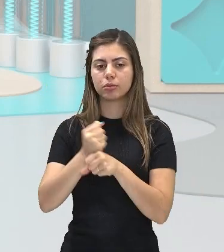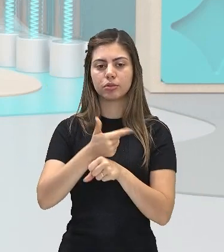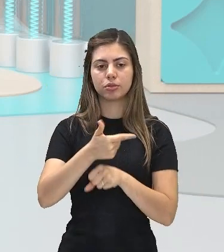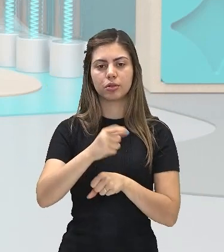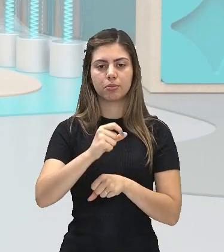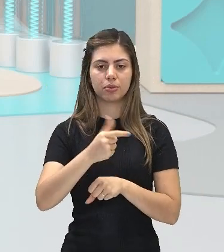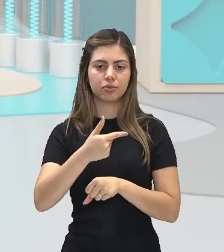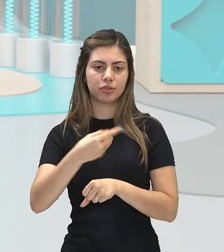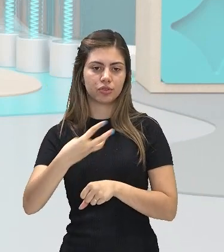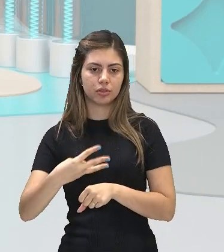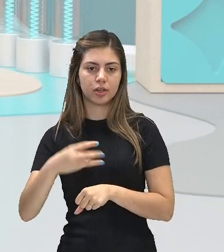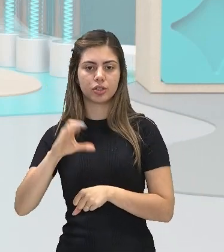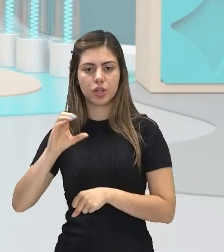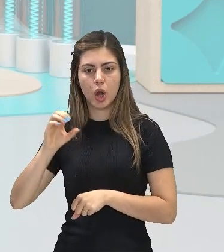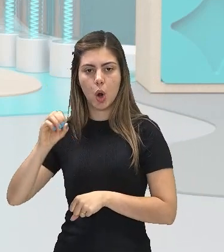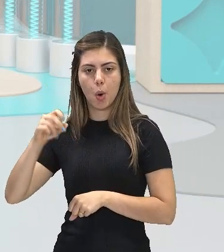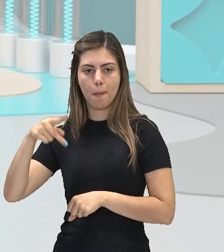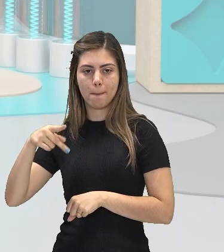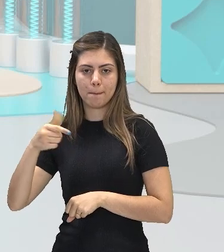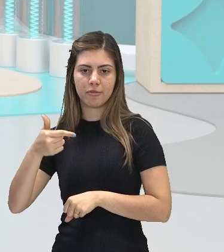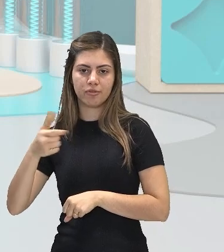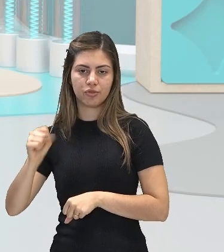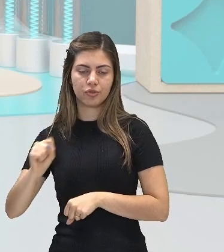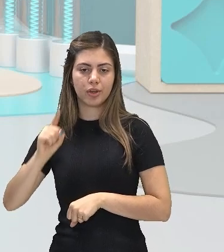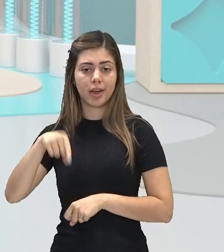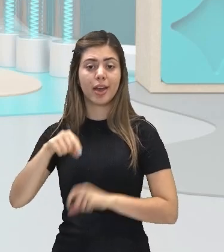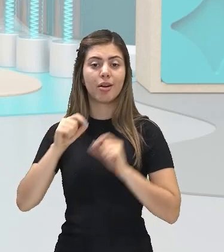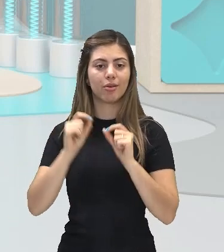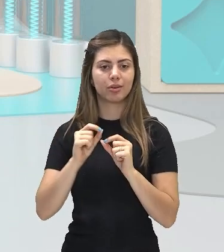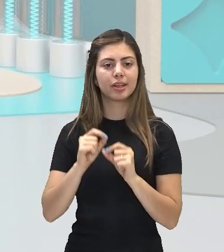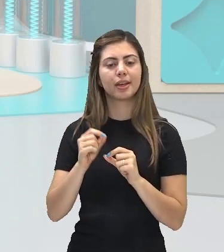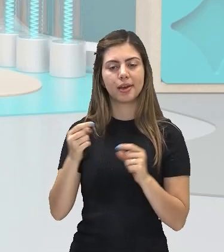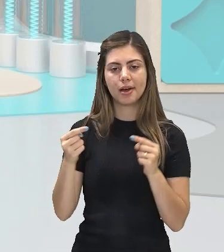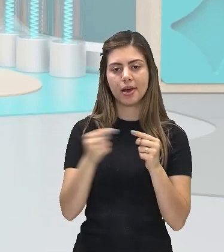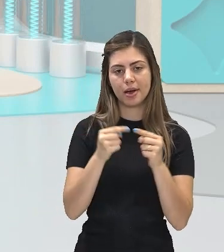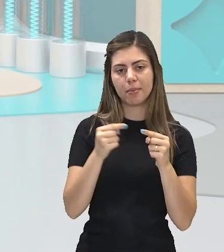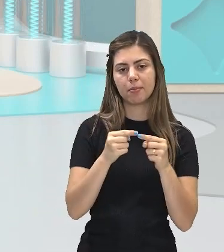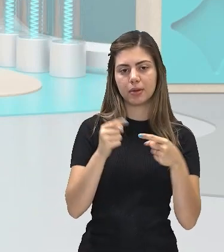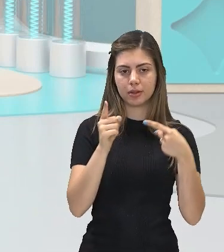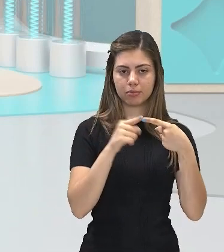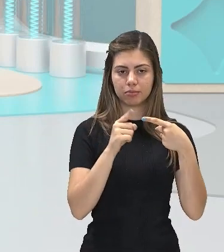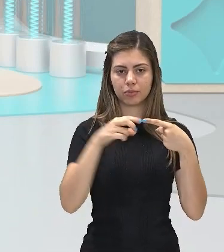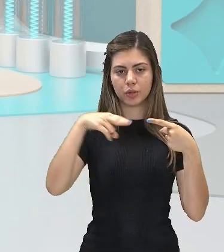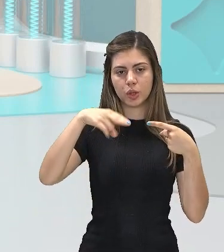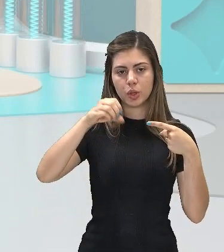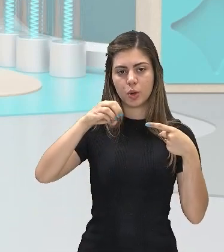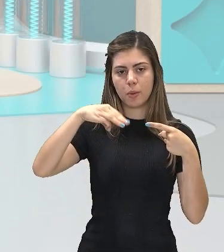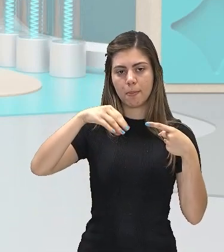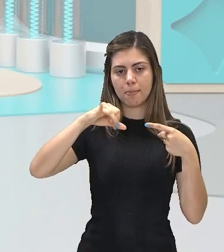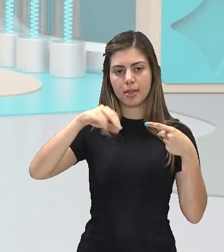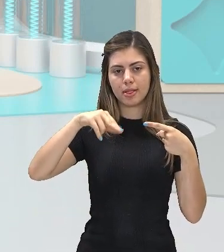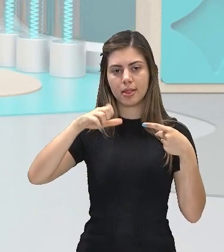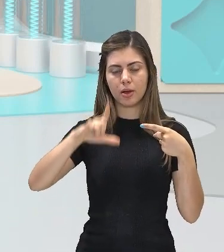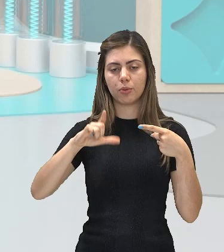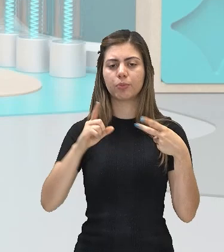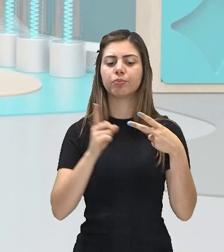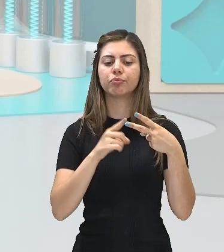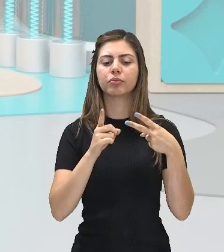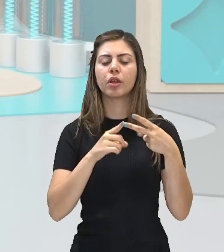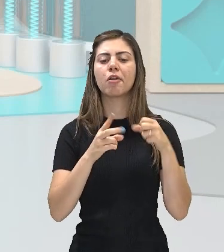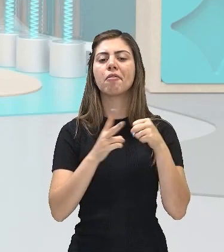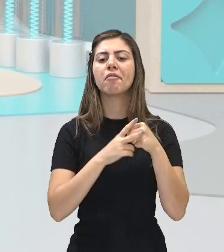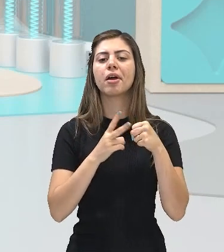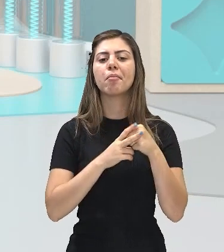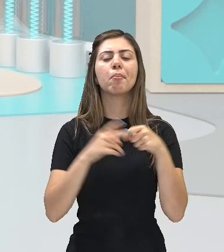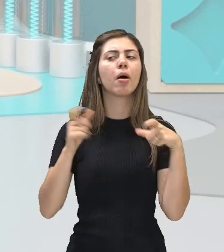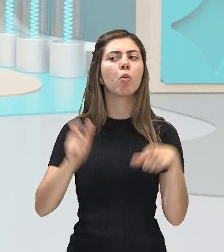COP28. Tudo isso é o meu sintagma nominal. Agora vamos observar o sintagma verbal. Onde está o